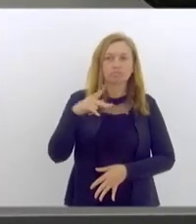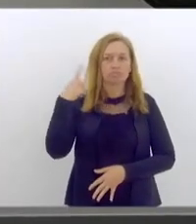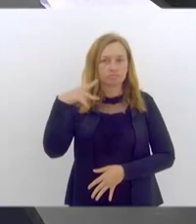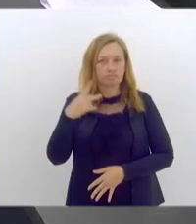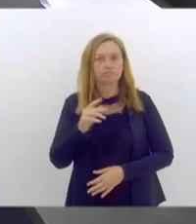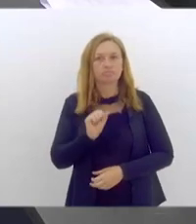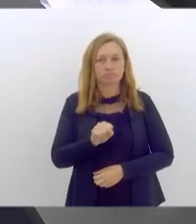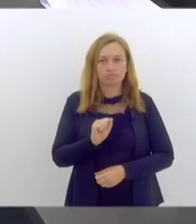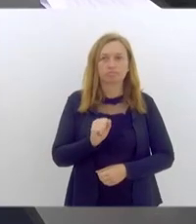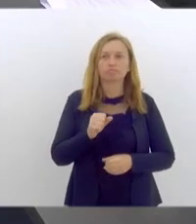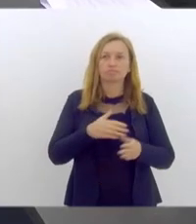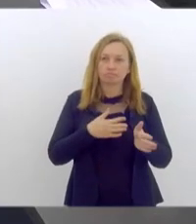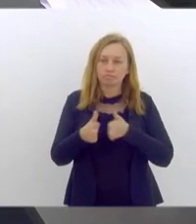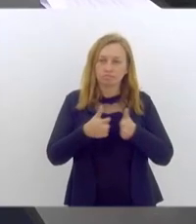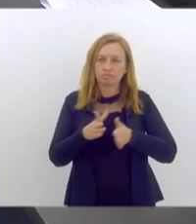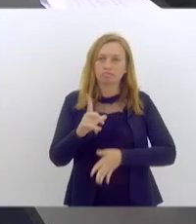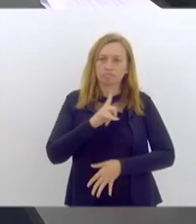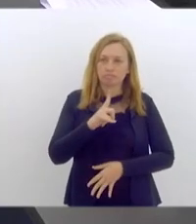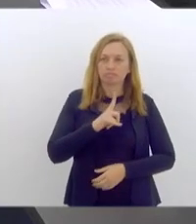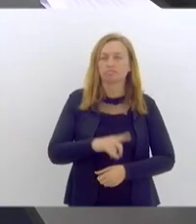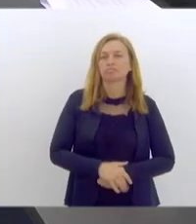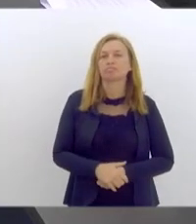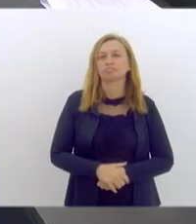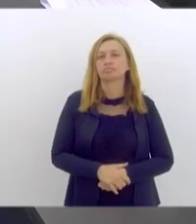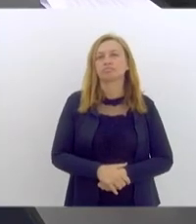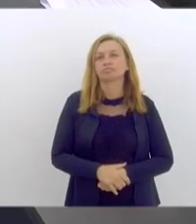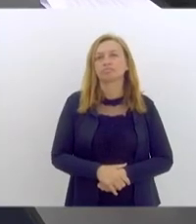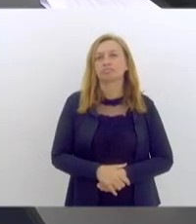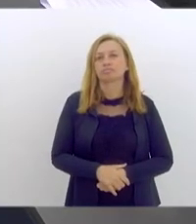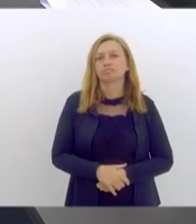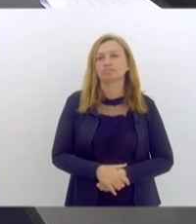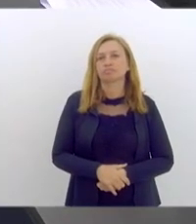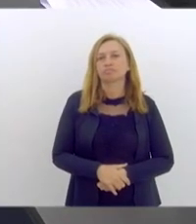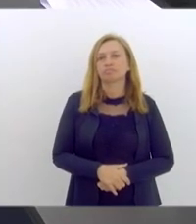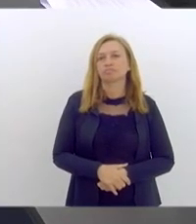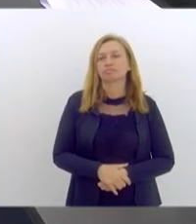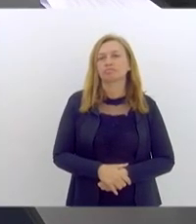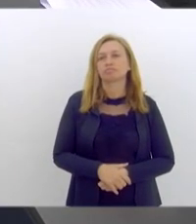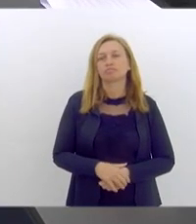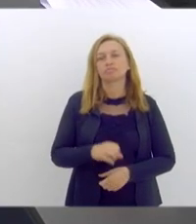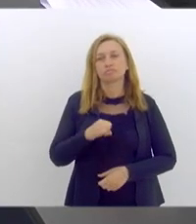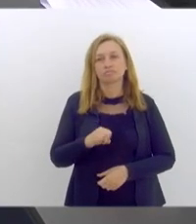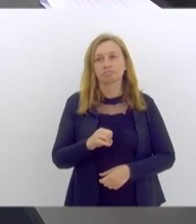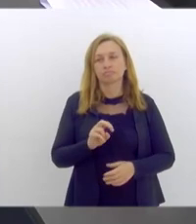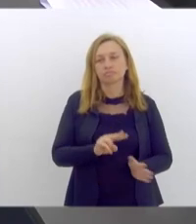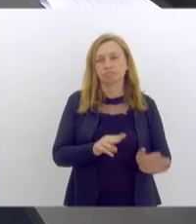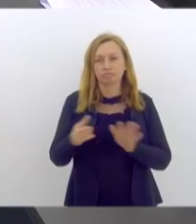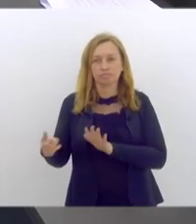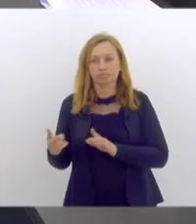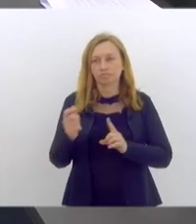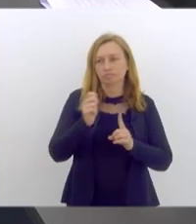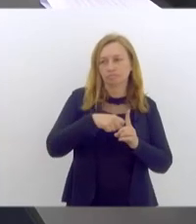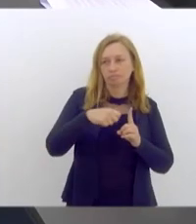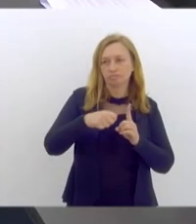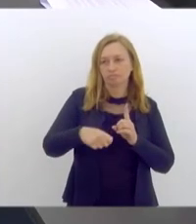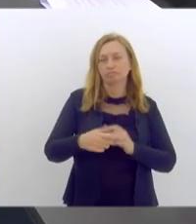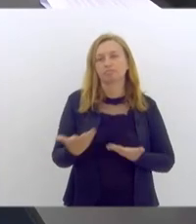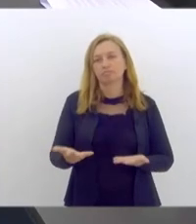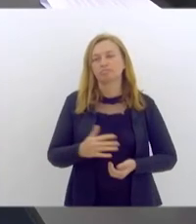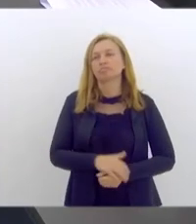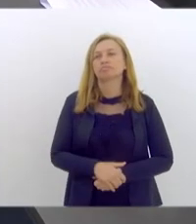também precisa da publicidade se será mensal ou semestral